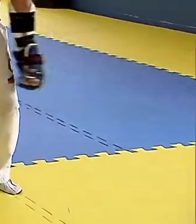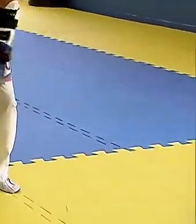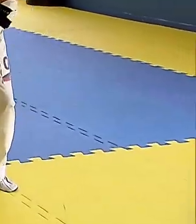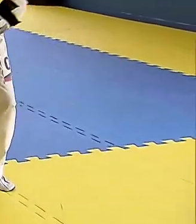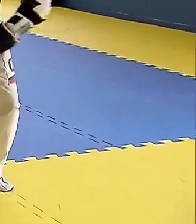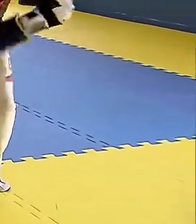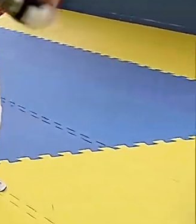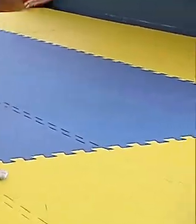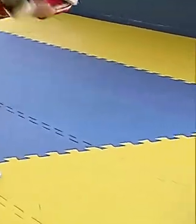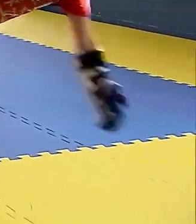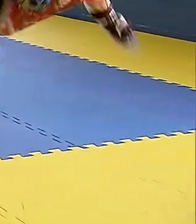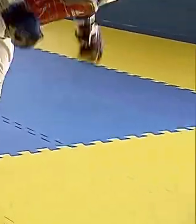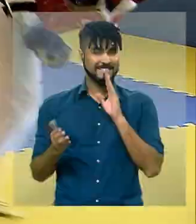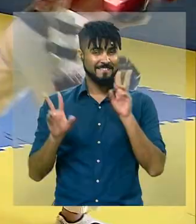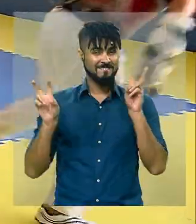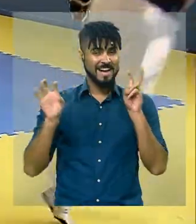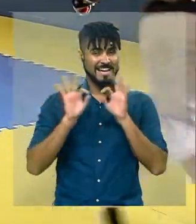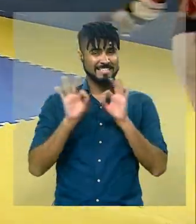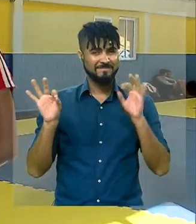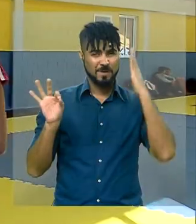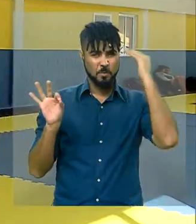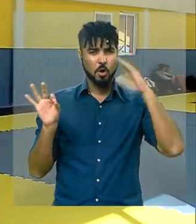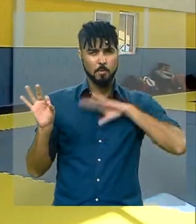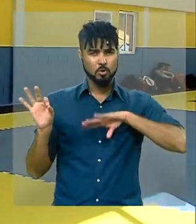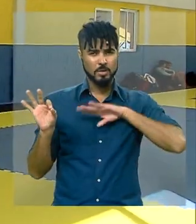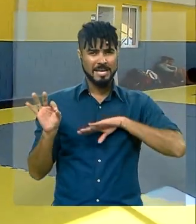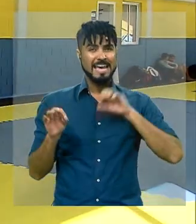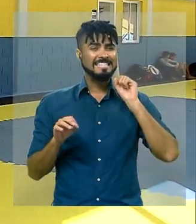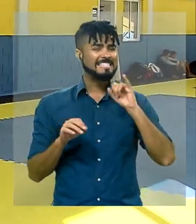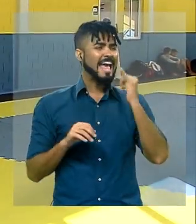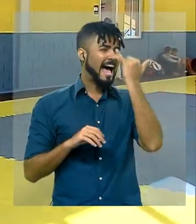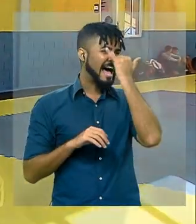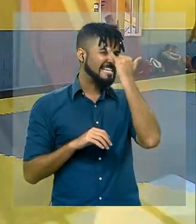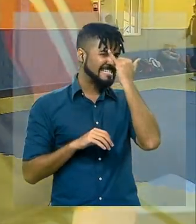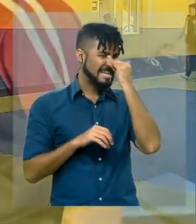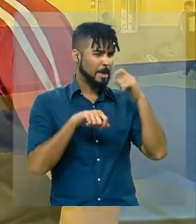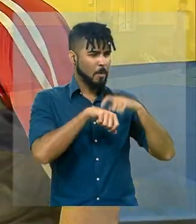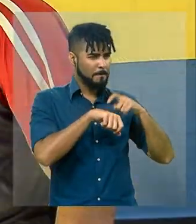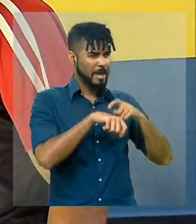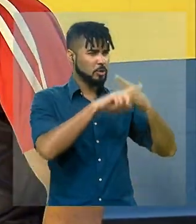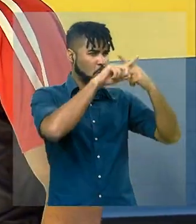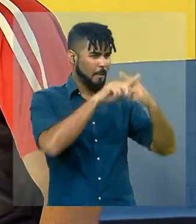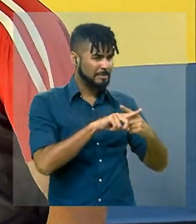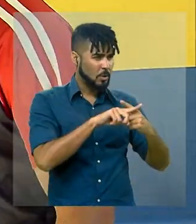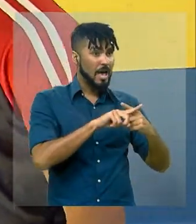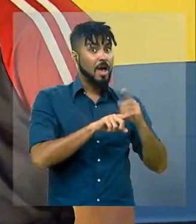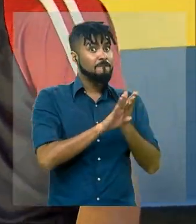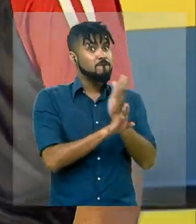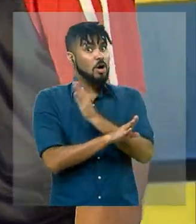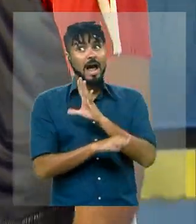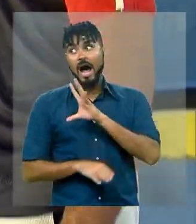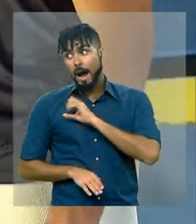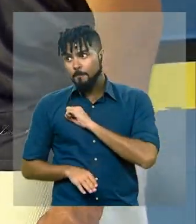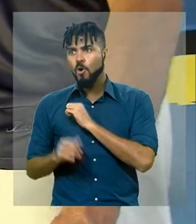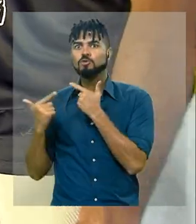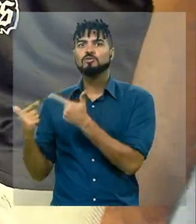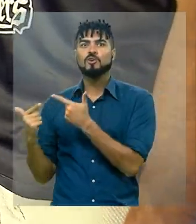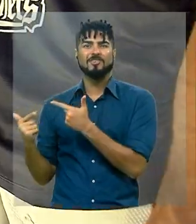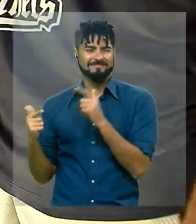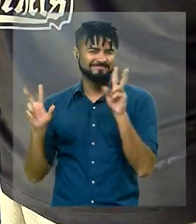Certamente você conhece o ditado: azar no jogo, sorte no amor. Mas com esse casal, que namora